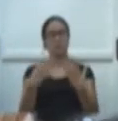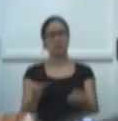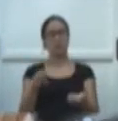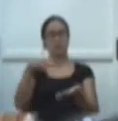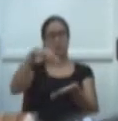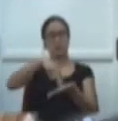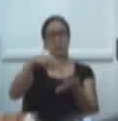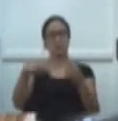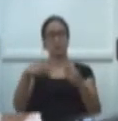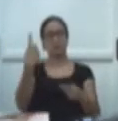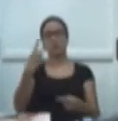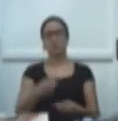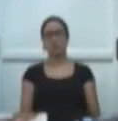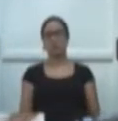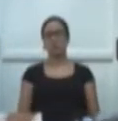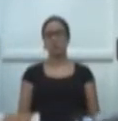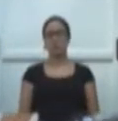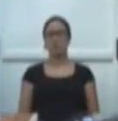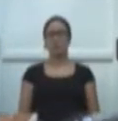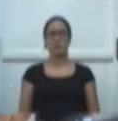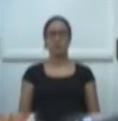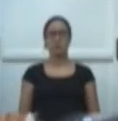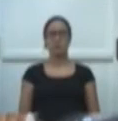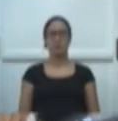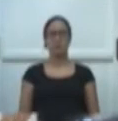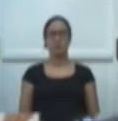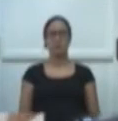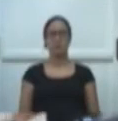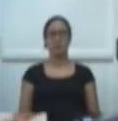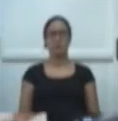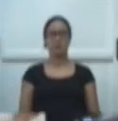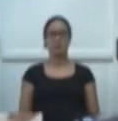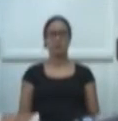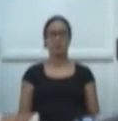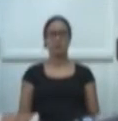sentados aprovam, os de pé rejeitam.